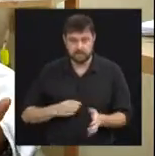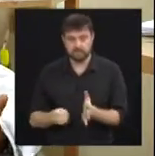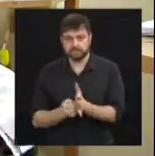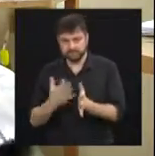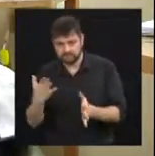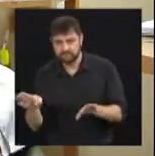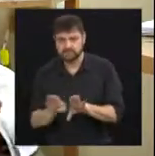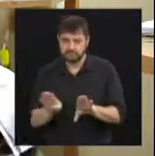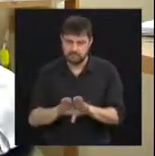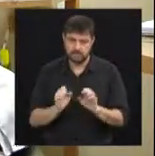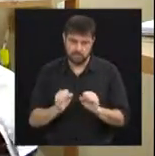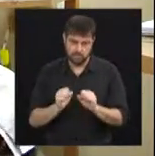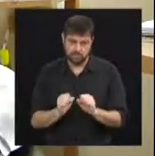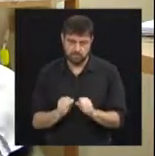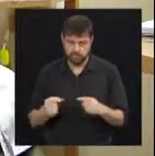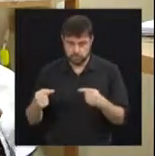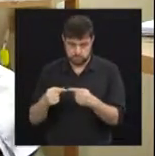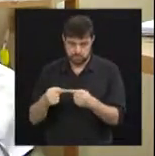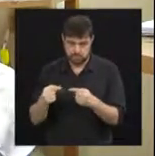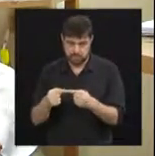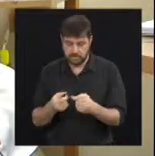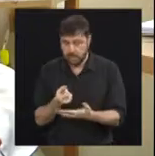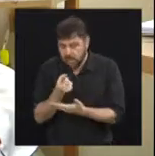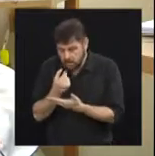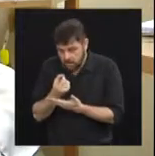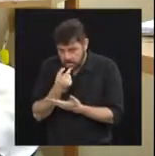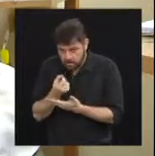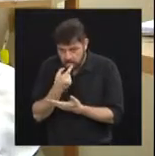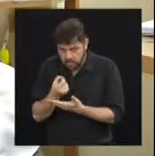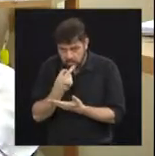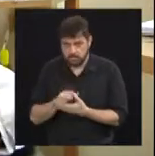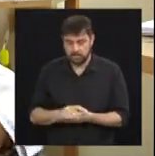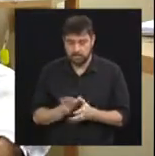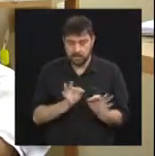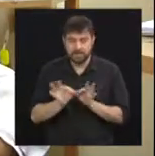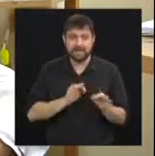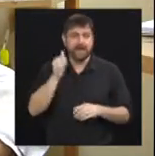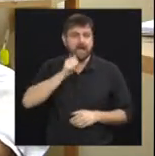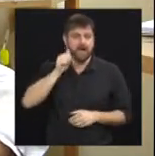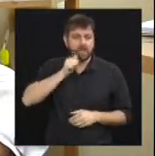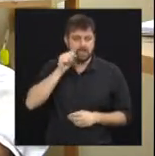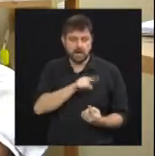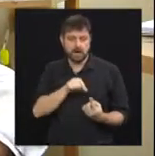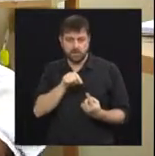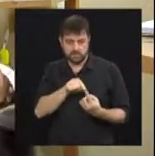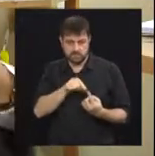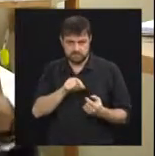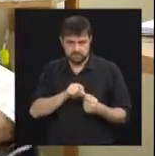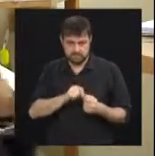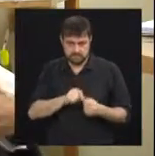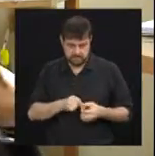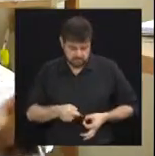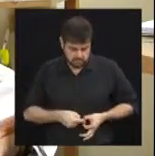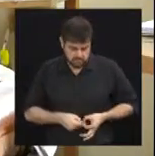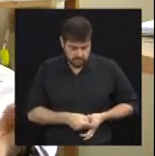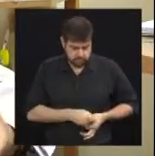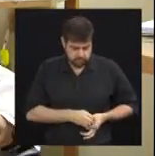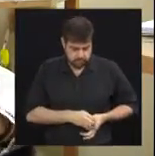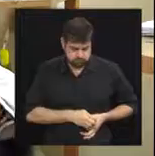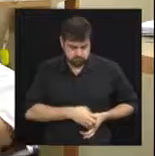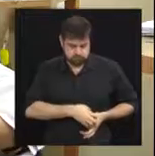vezes elas podem ser associadas a outras medicações por via oral. O objetivo desse tratamento é fazer com que um maior número